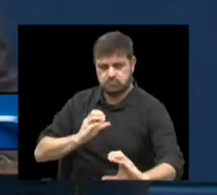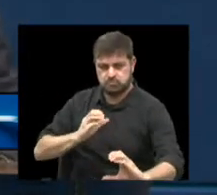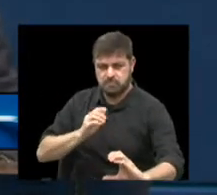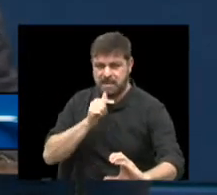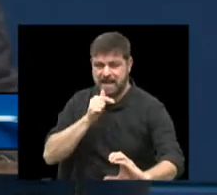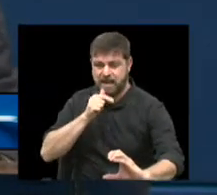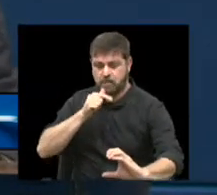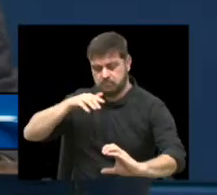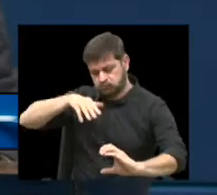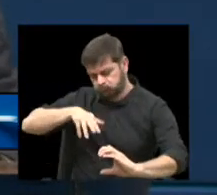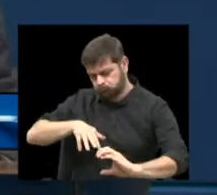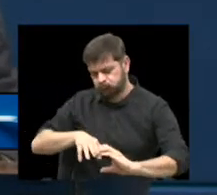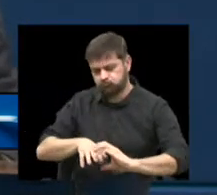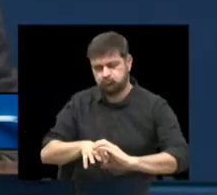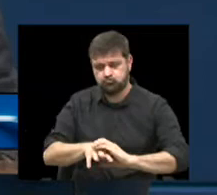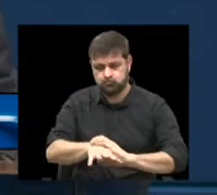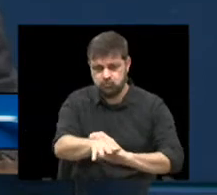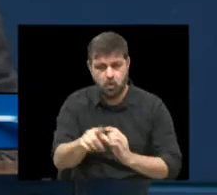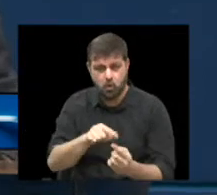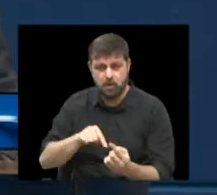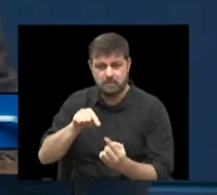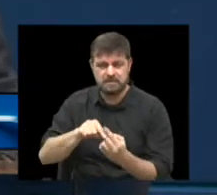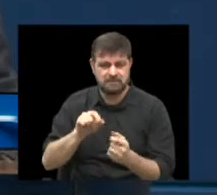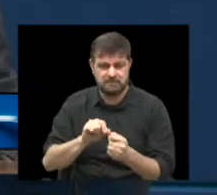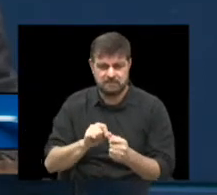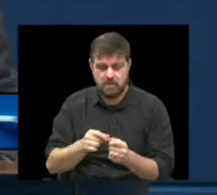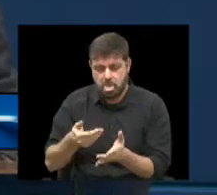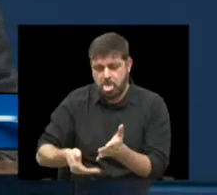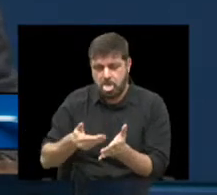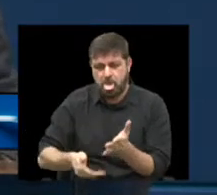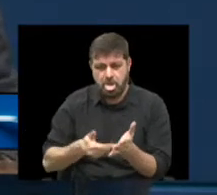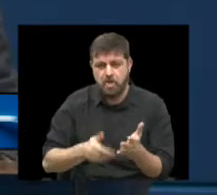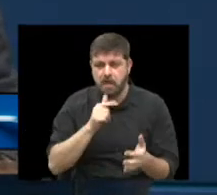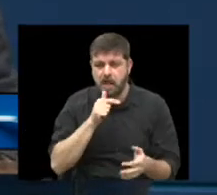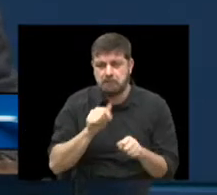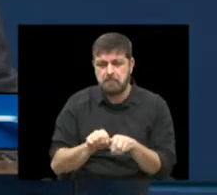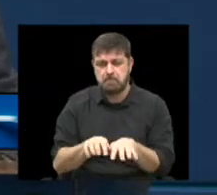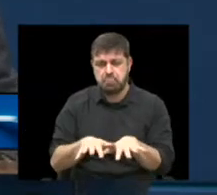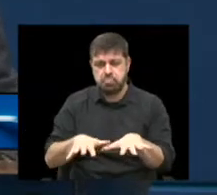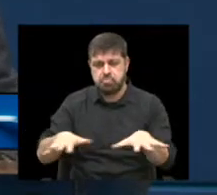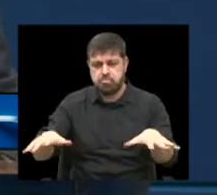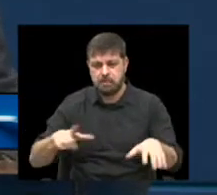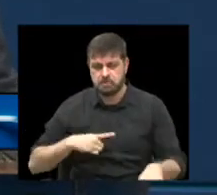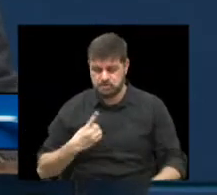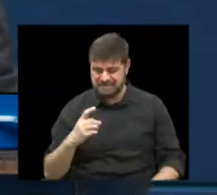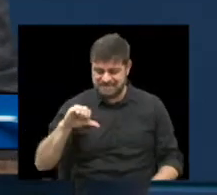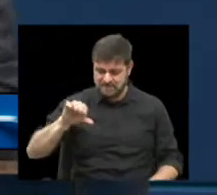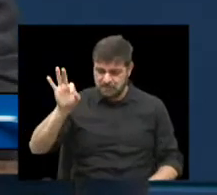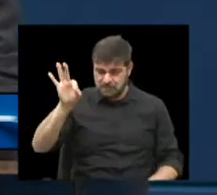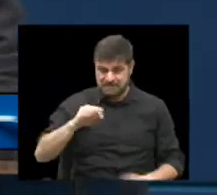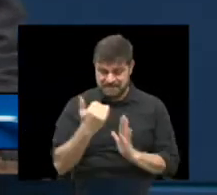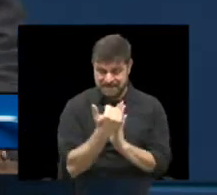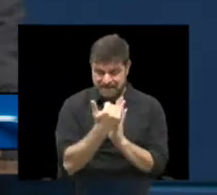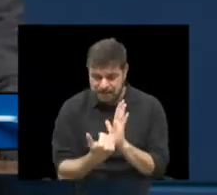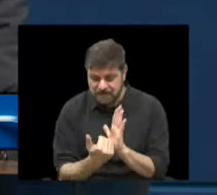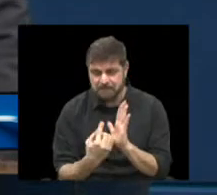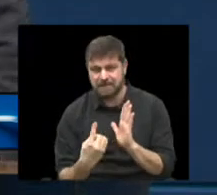distribuição. A meta é reduzir o índice de perda, que era 19%, para